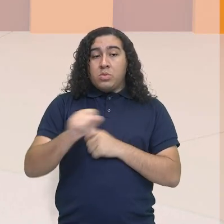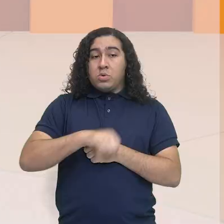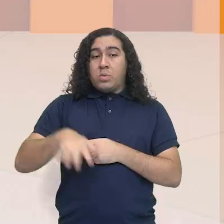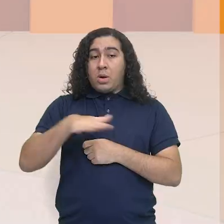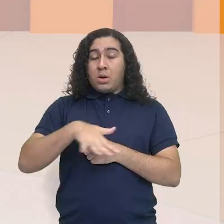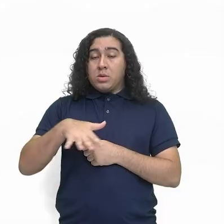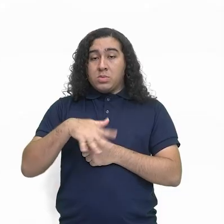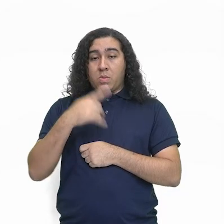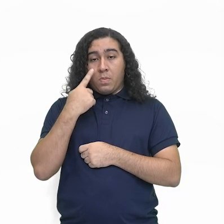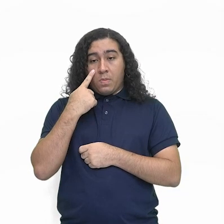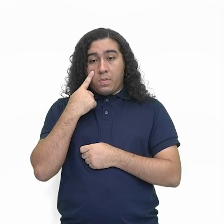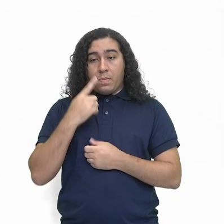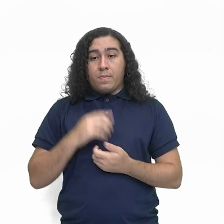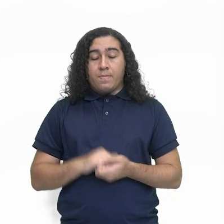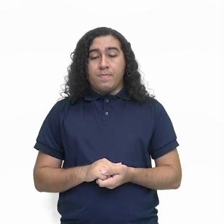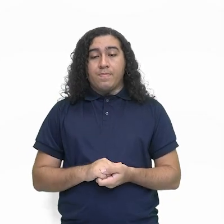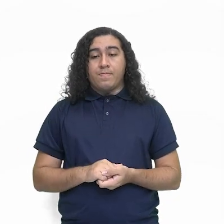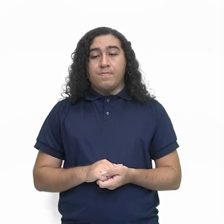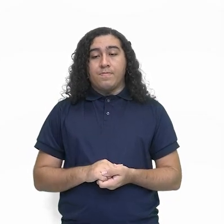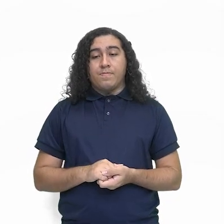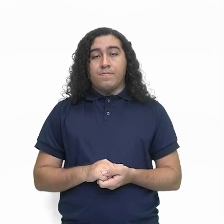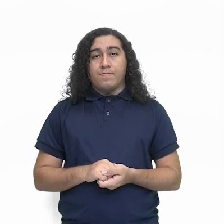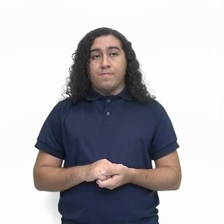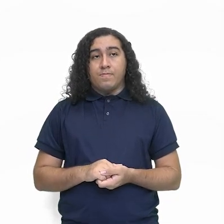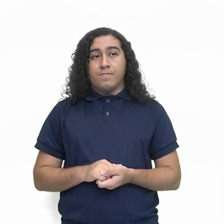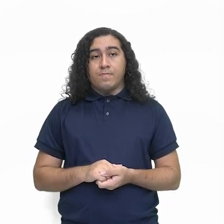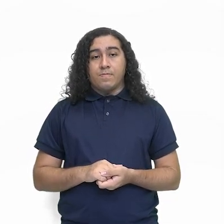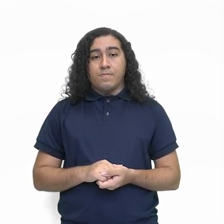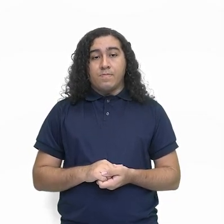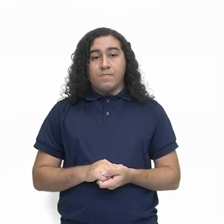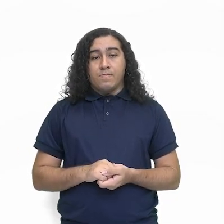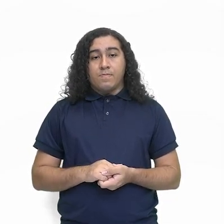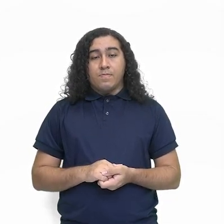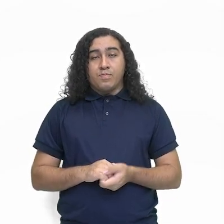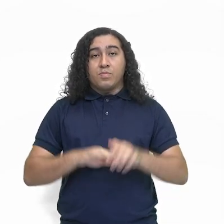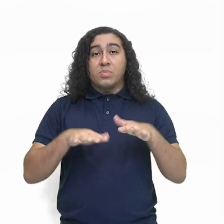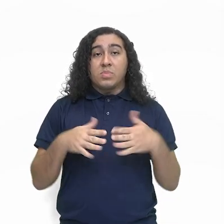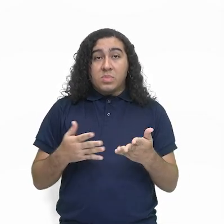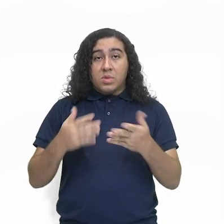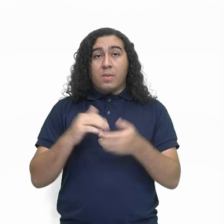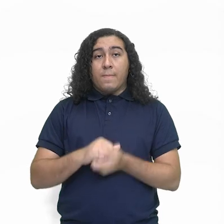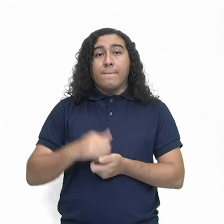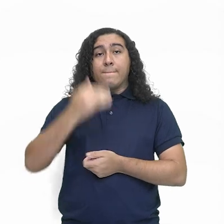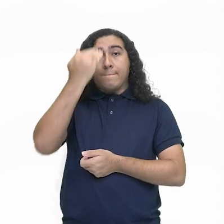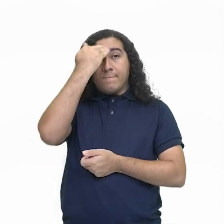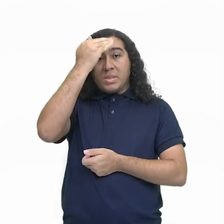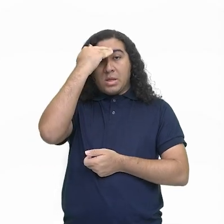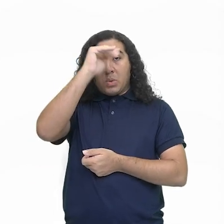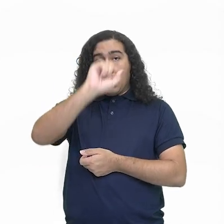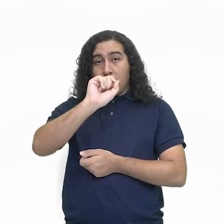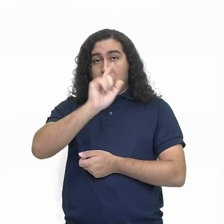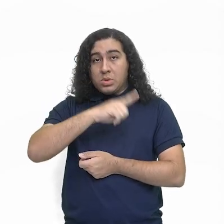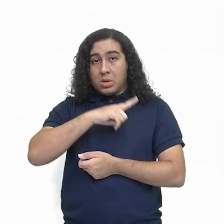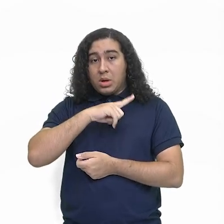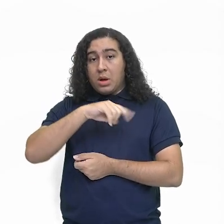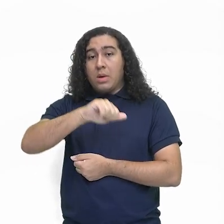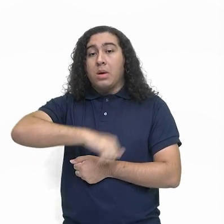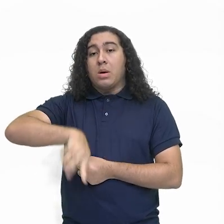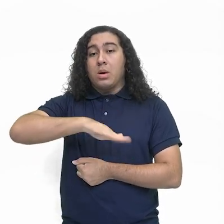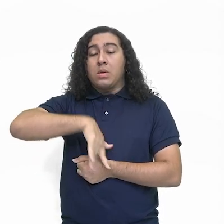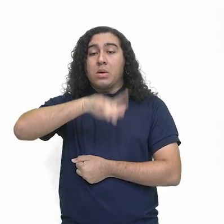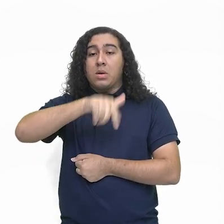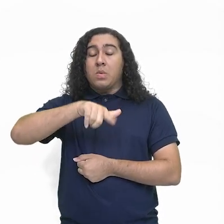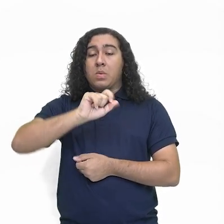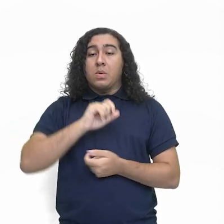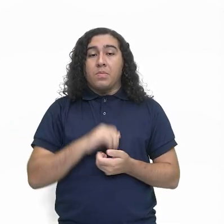Brasil. Nessa próxima tela a gente vai ver ali, né? Mesmo assim, pessoal, é claro que ainda existem, né, áreas que são, de certa